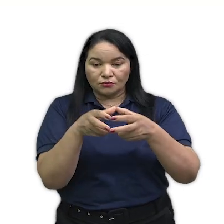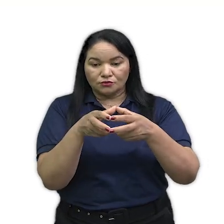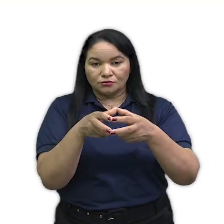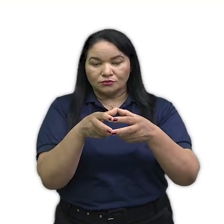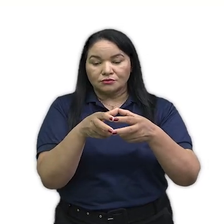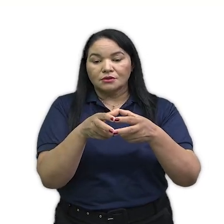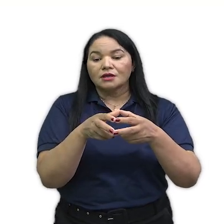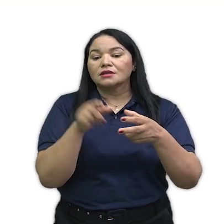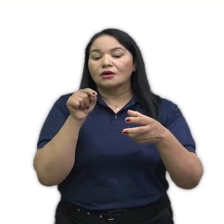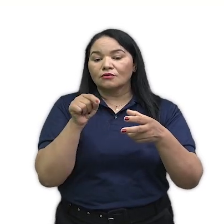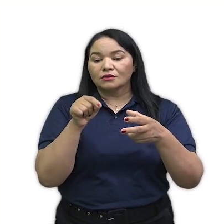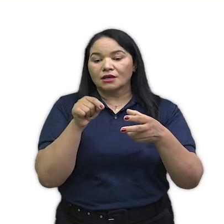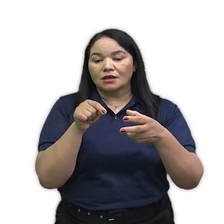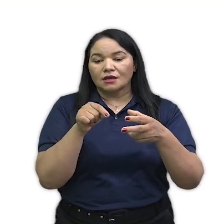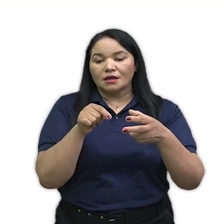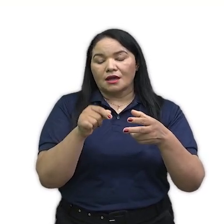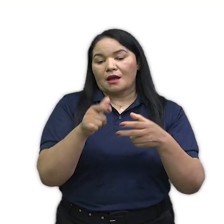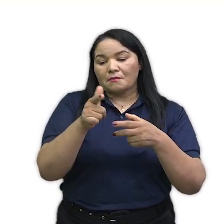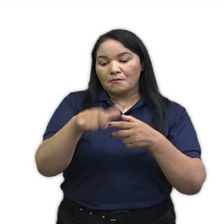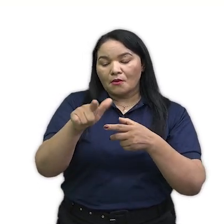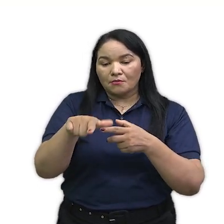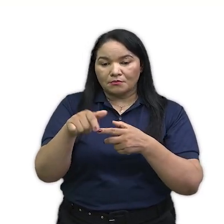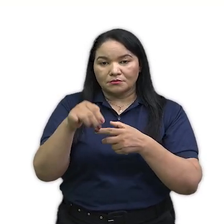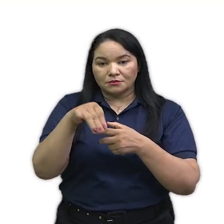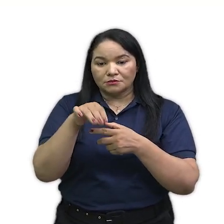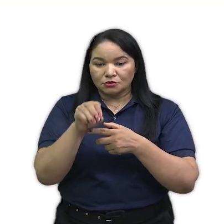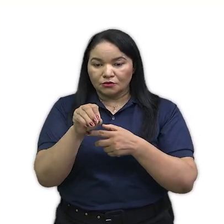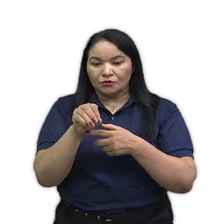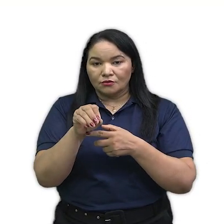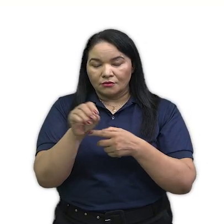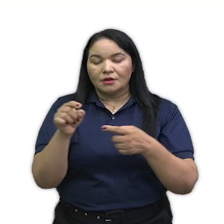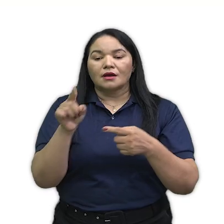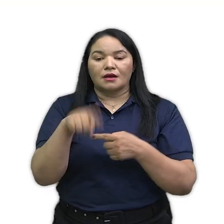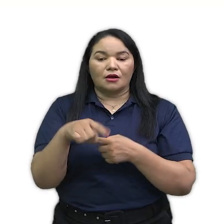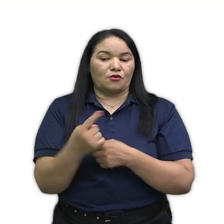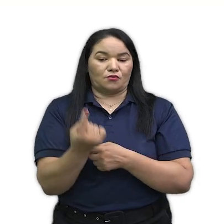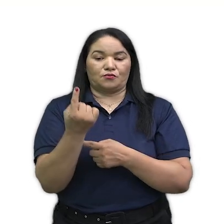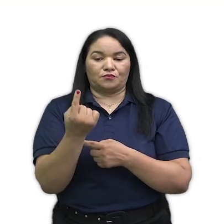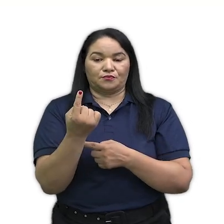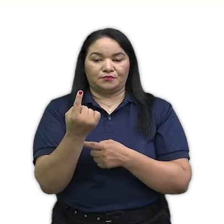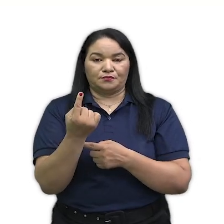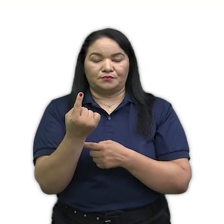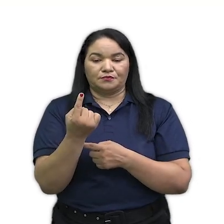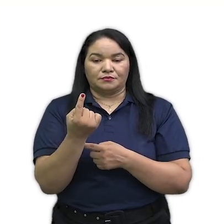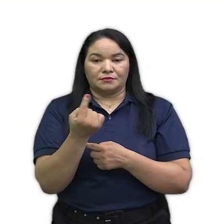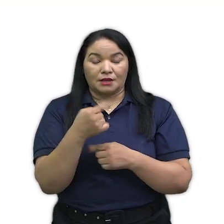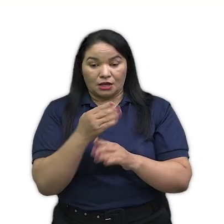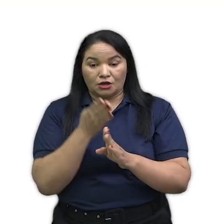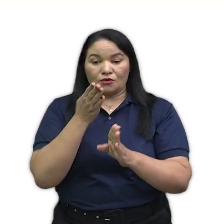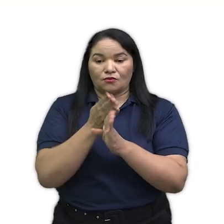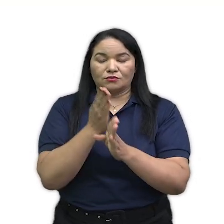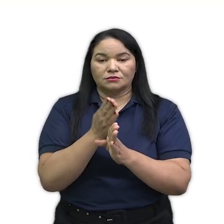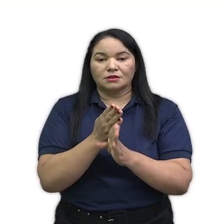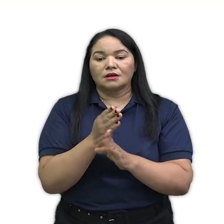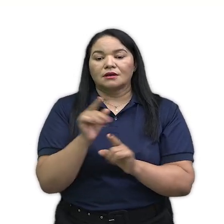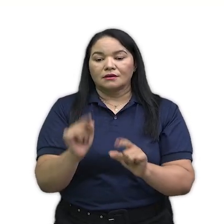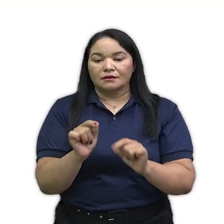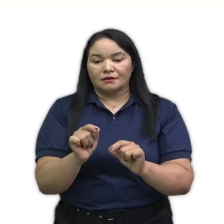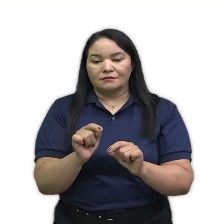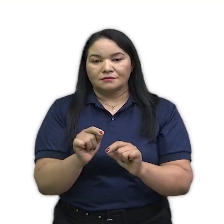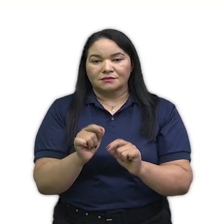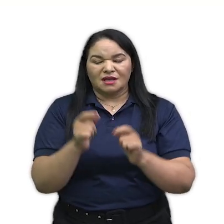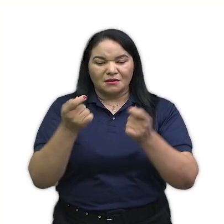a nossa moda vale 1. Como eu te falei anteriormente, para determinarmos a moda, pessoal, não